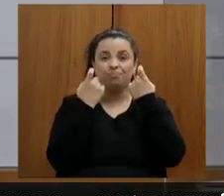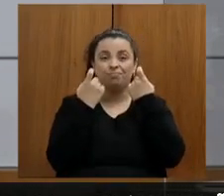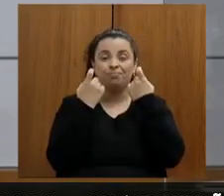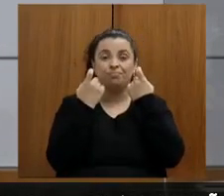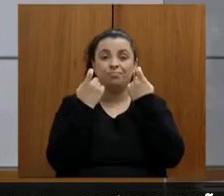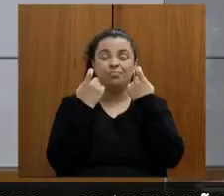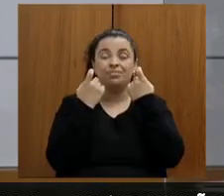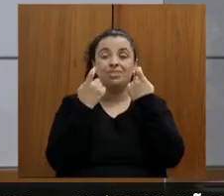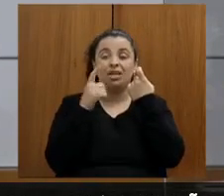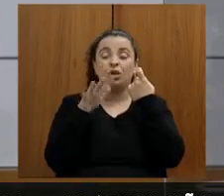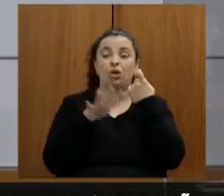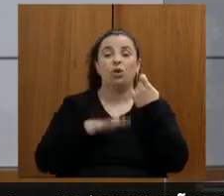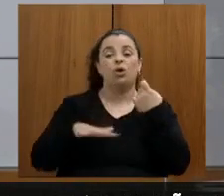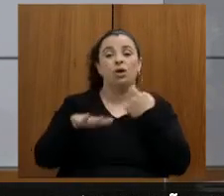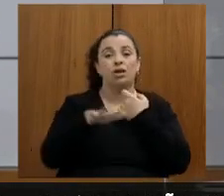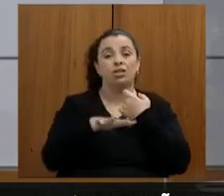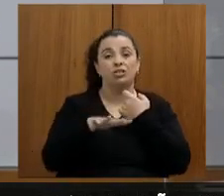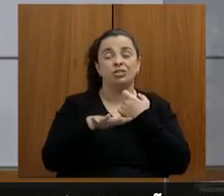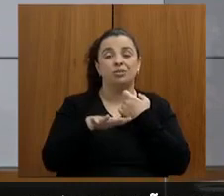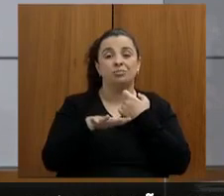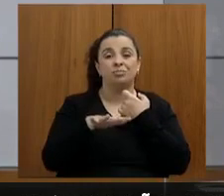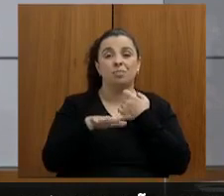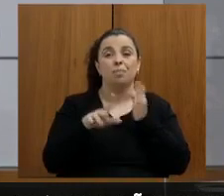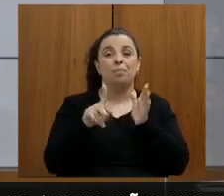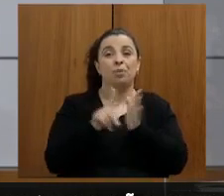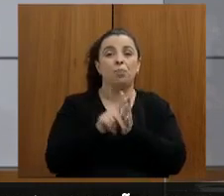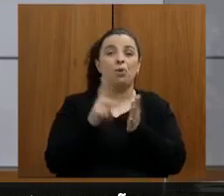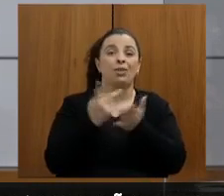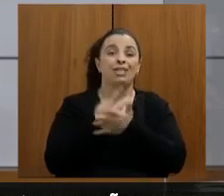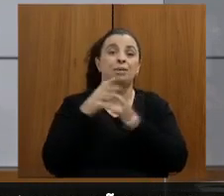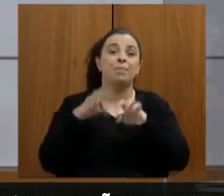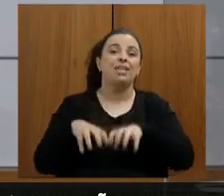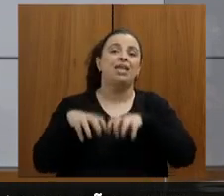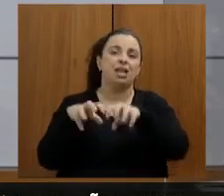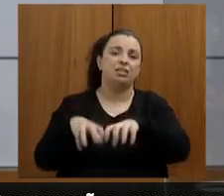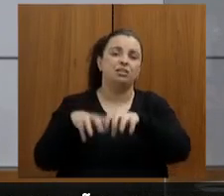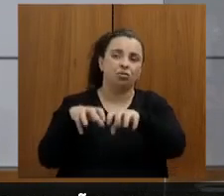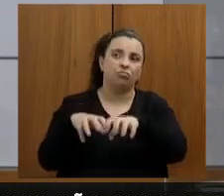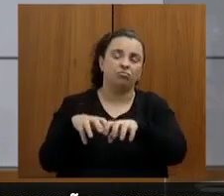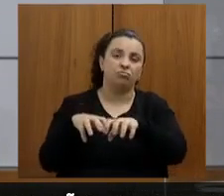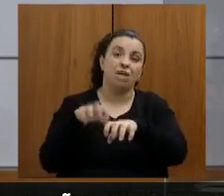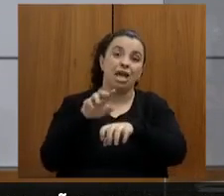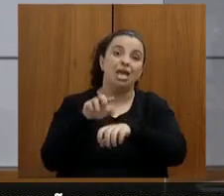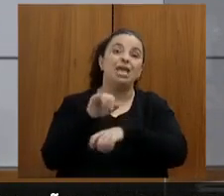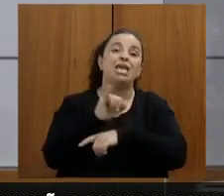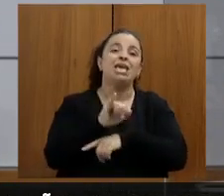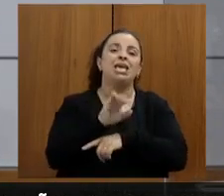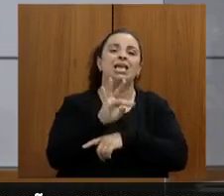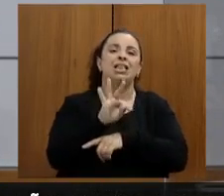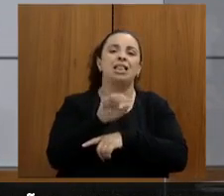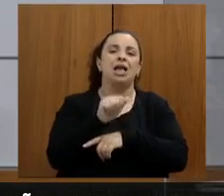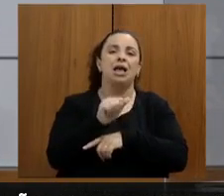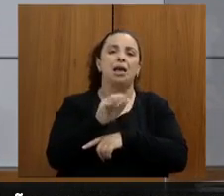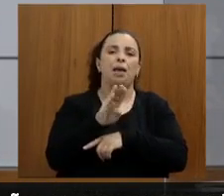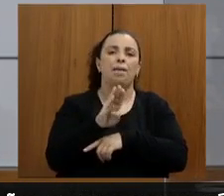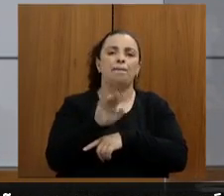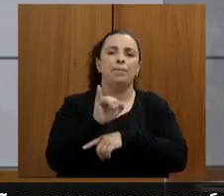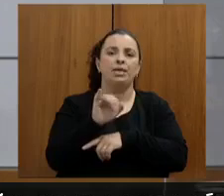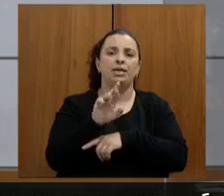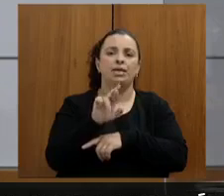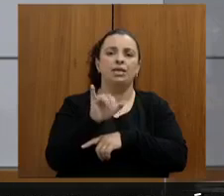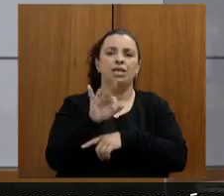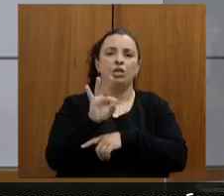que é com a região Minera áreas região de Itabirito onde nós temos aquelas três barragens